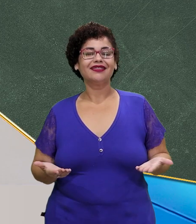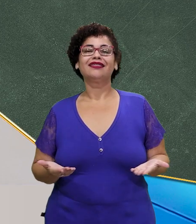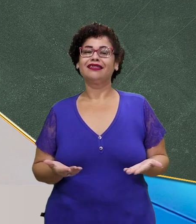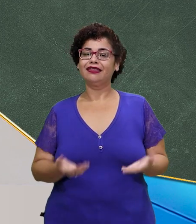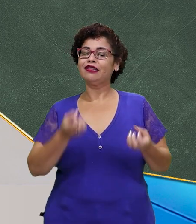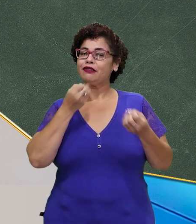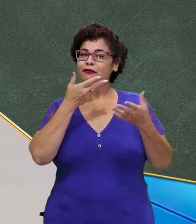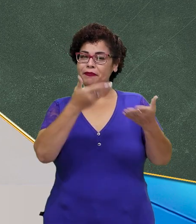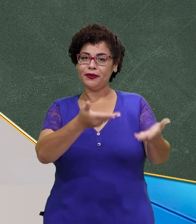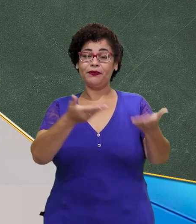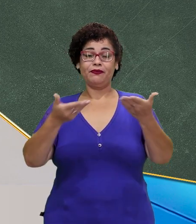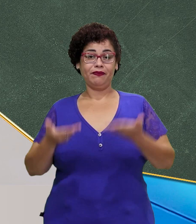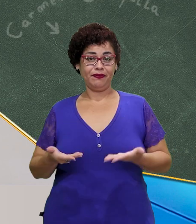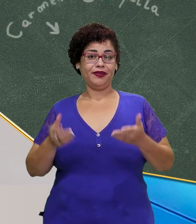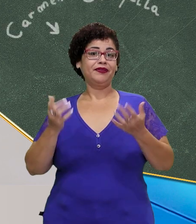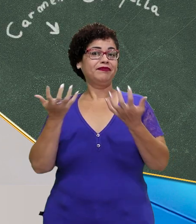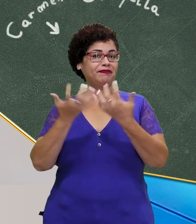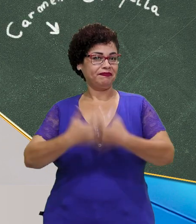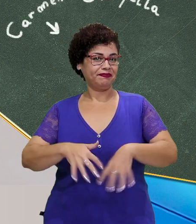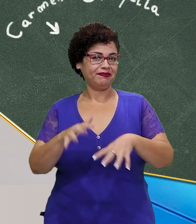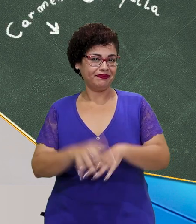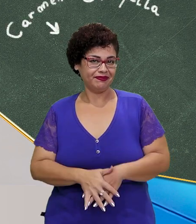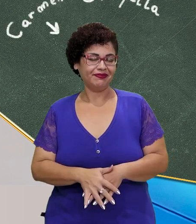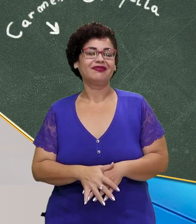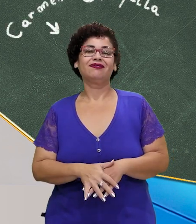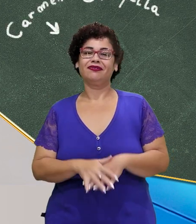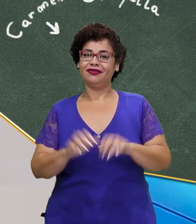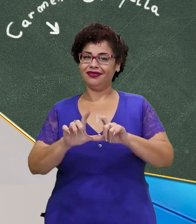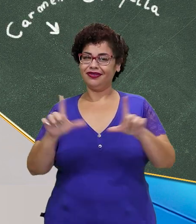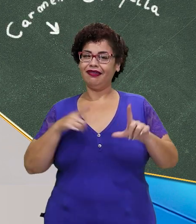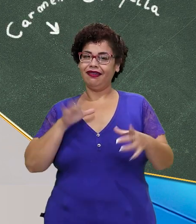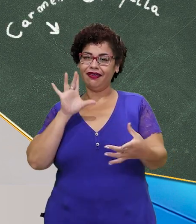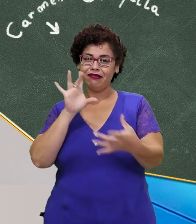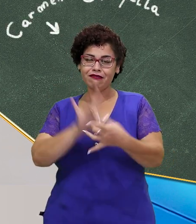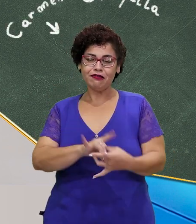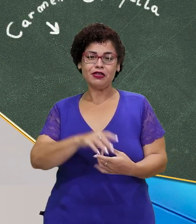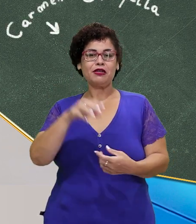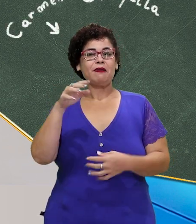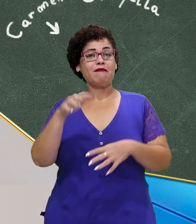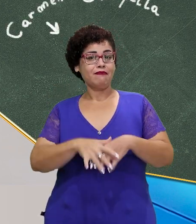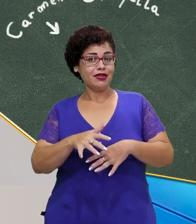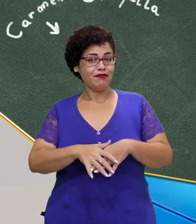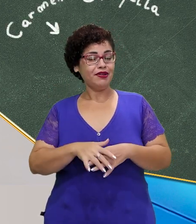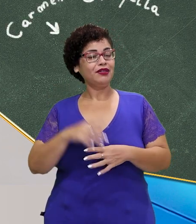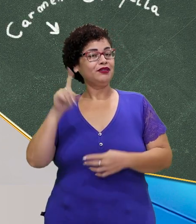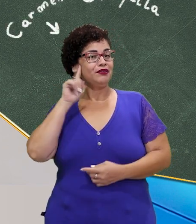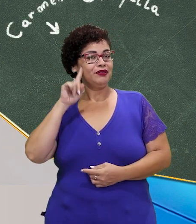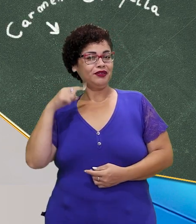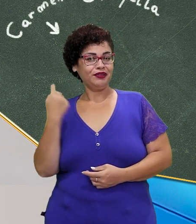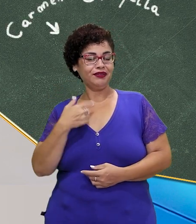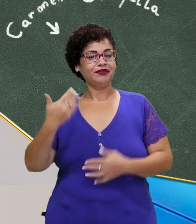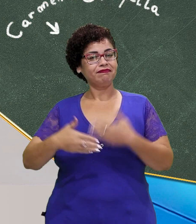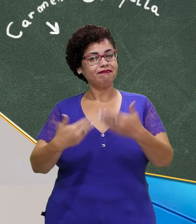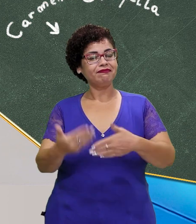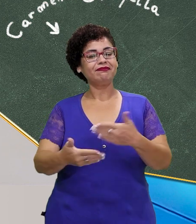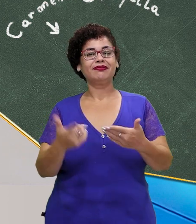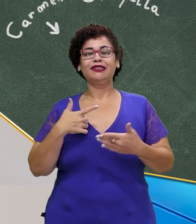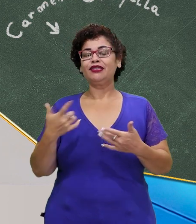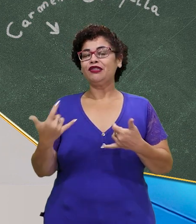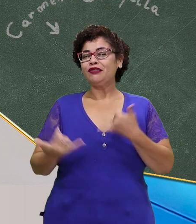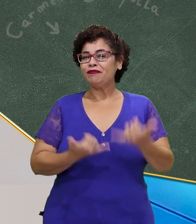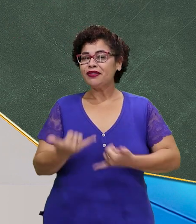Olá, pessoal! Bem-vindos ao Delmate, o programa que conecta a matemática ao nosso dia a dia, de